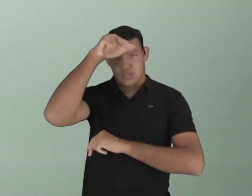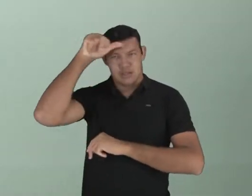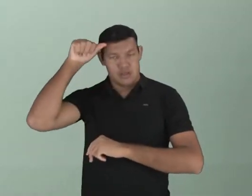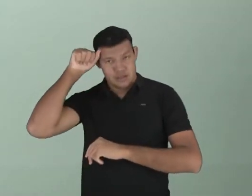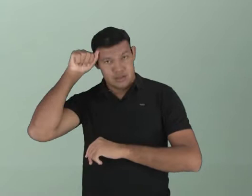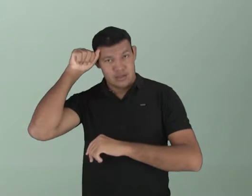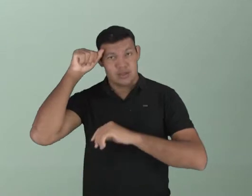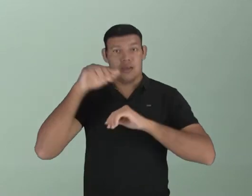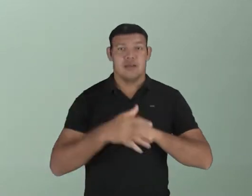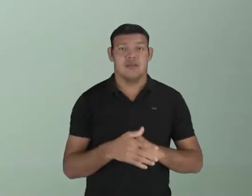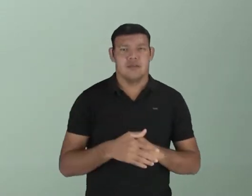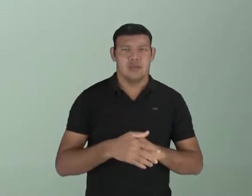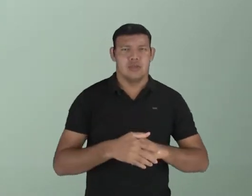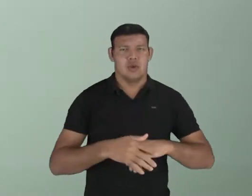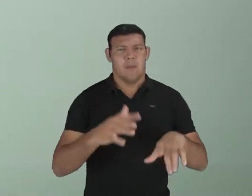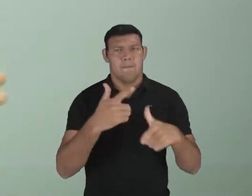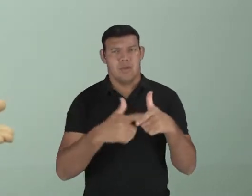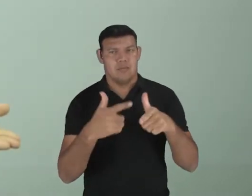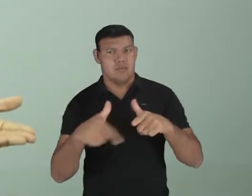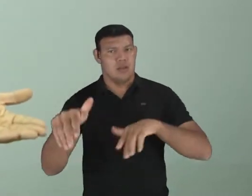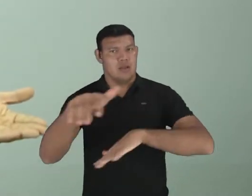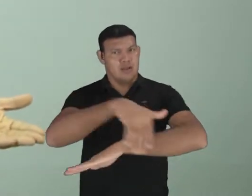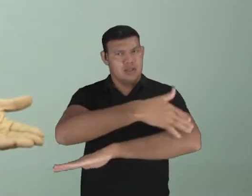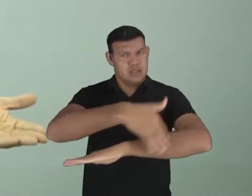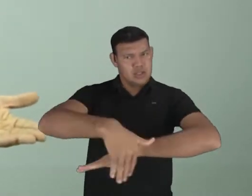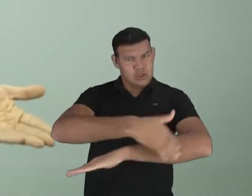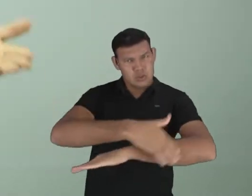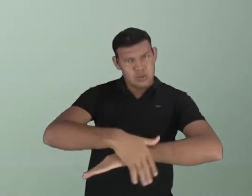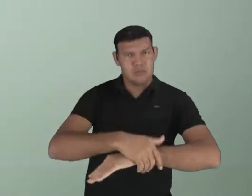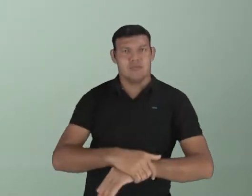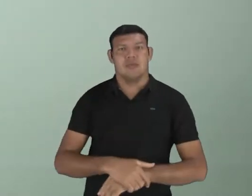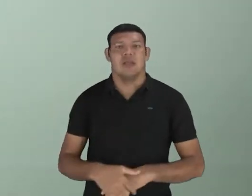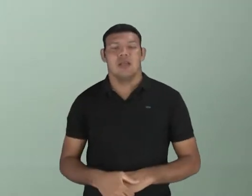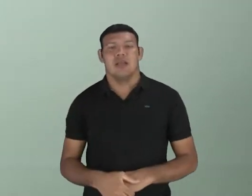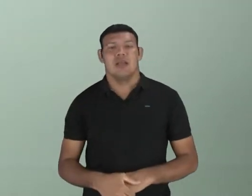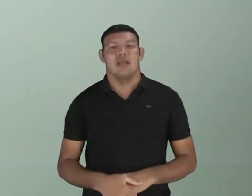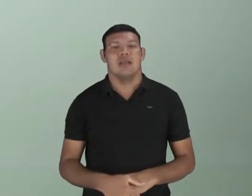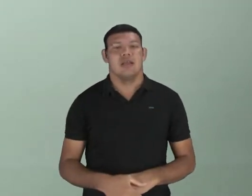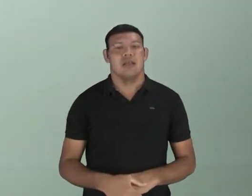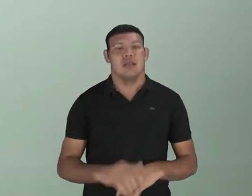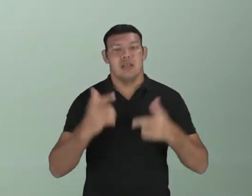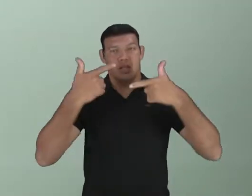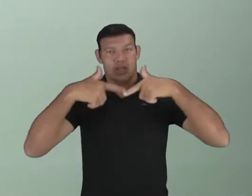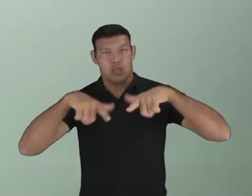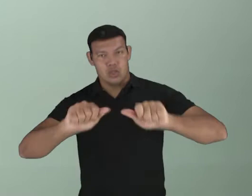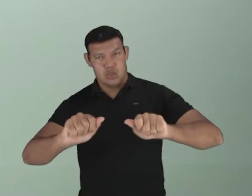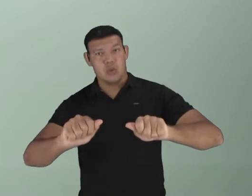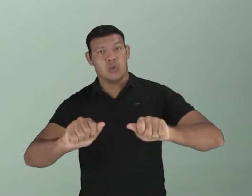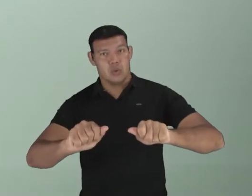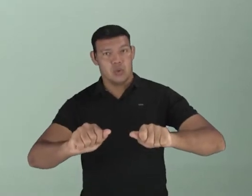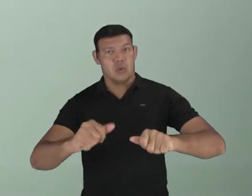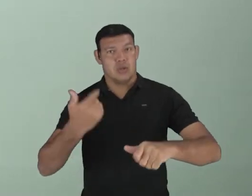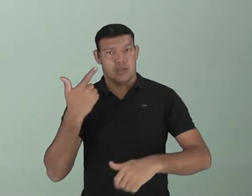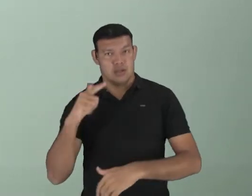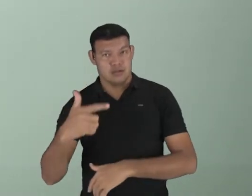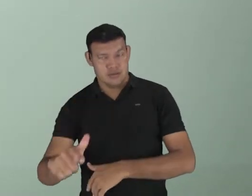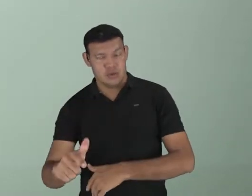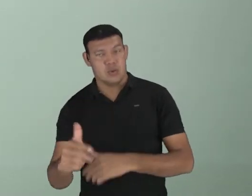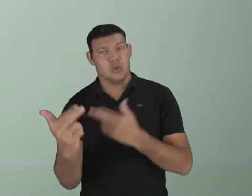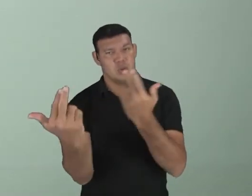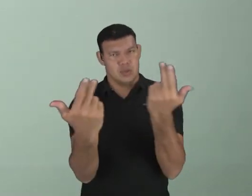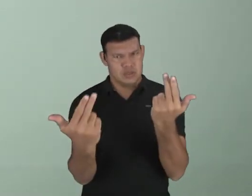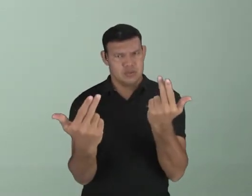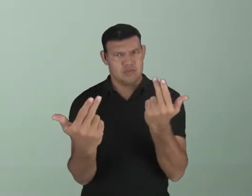na minha rua, eu vou utilizar a mesma linguagem que se eu quiser relatar esse mesmo problema para o vizinho